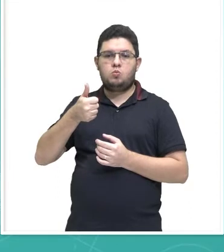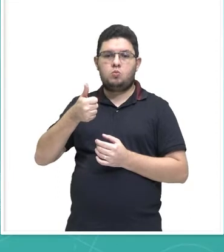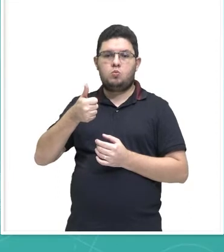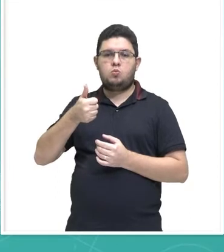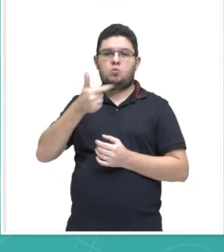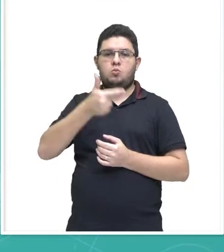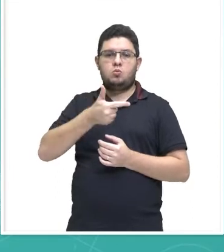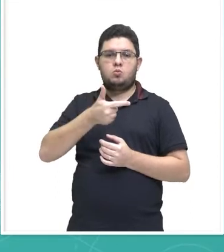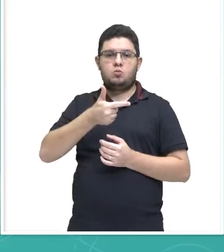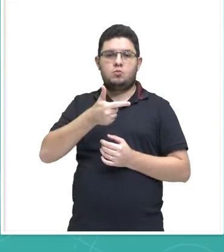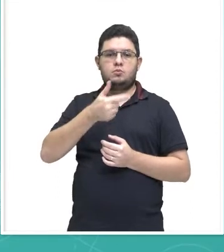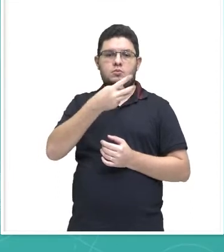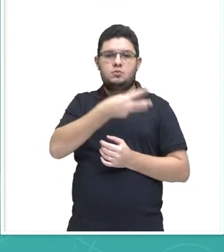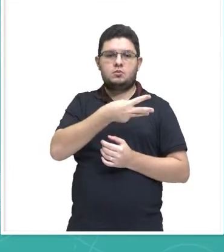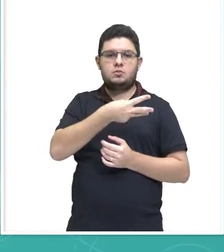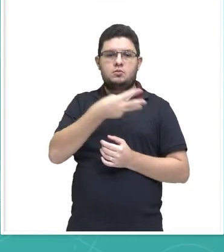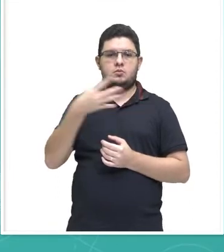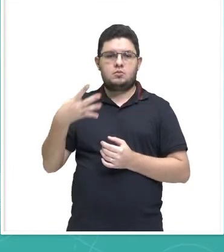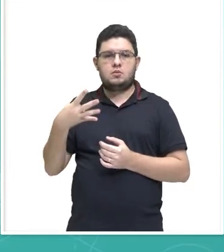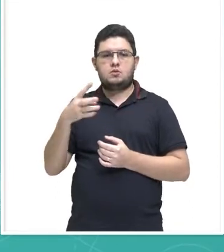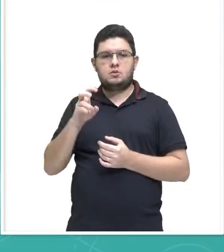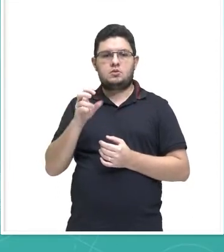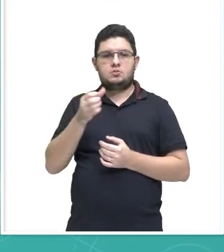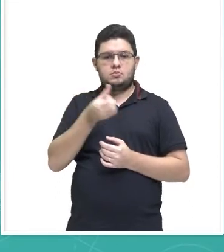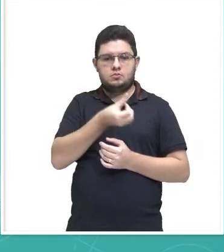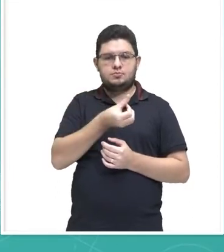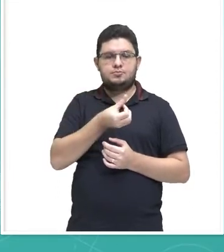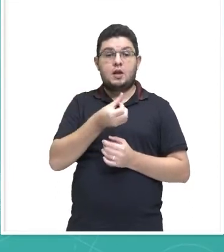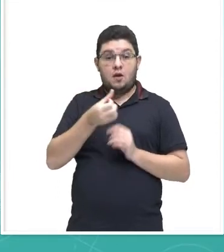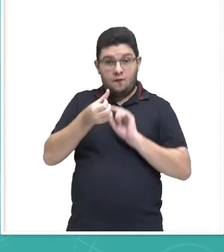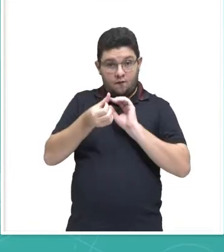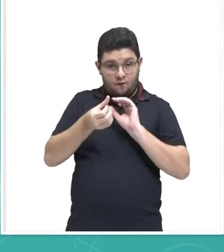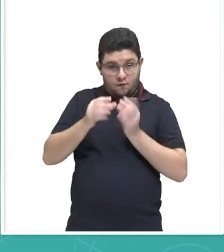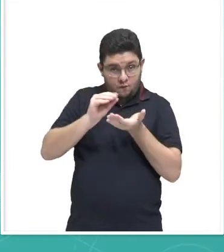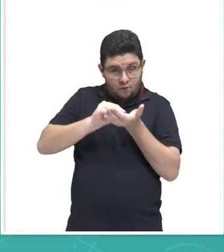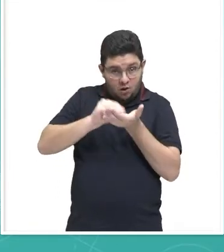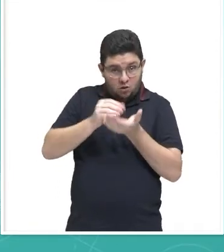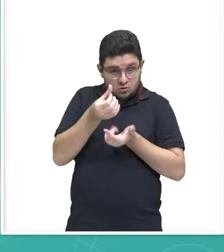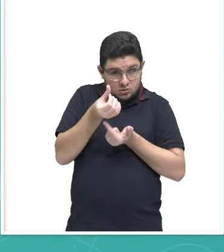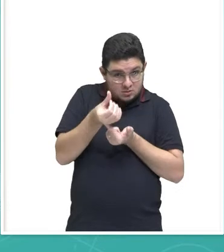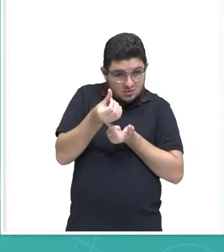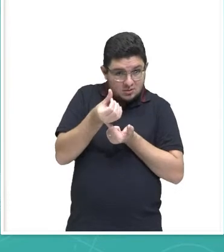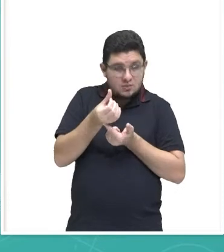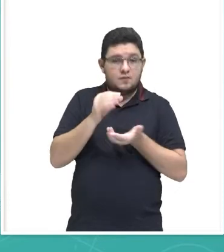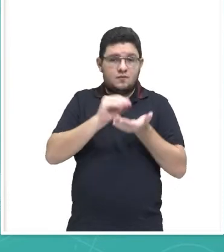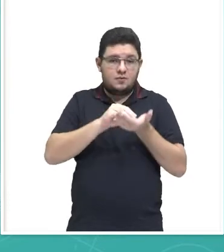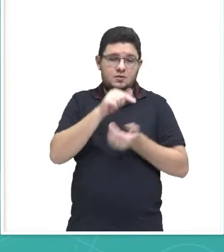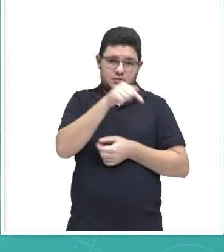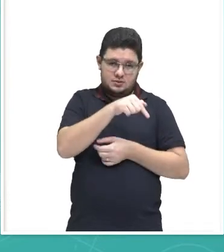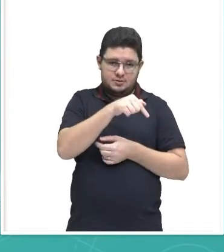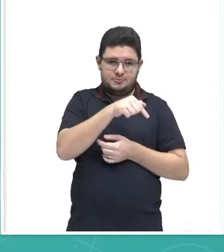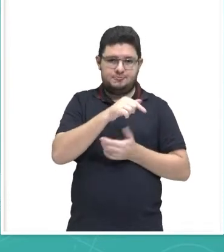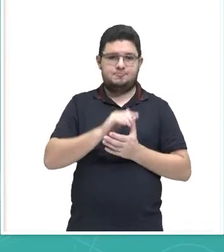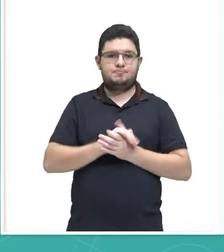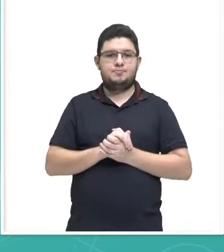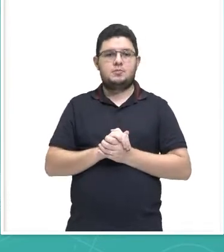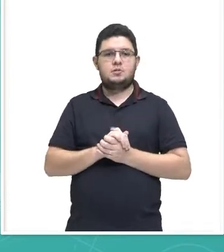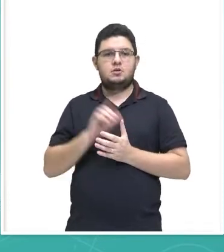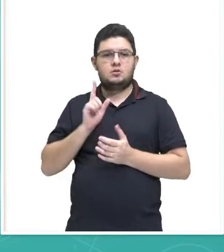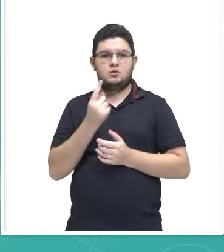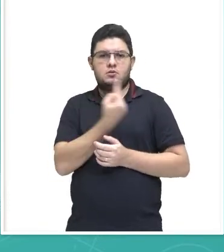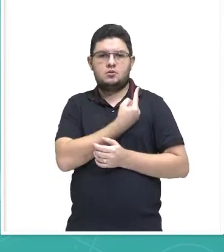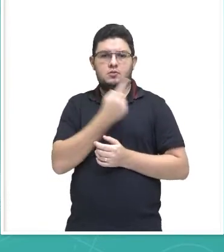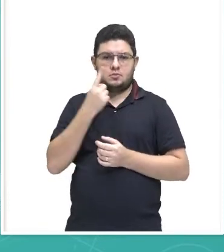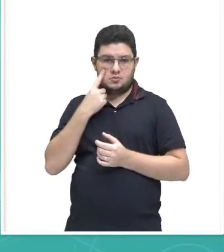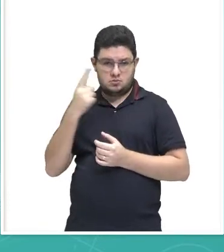Está faltando o número 6 e o número 7. Logo, a gente vai olhar aqui para esse lado e verificar que nós